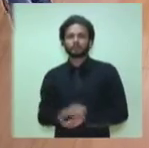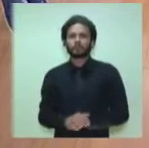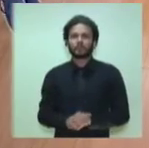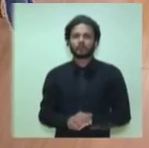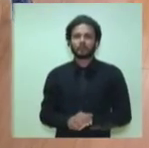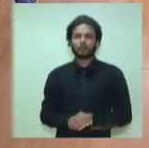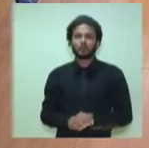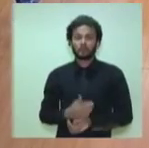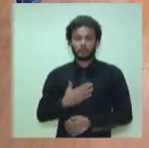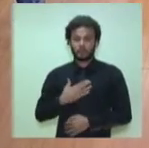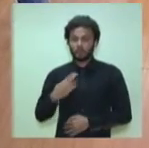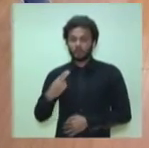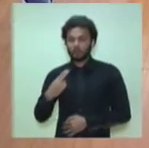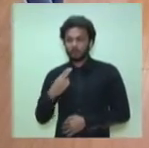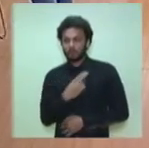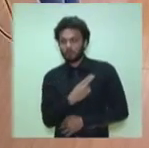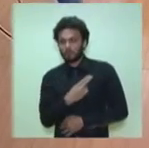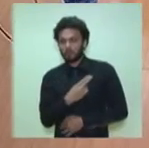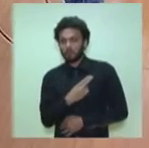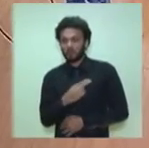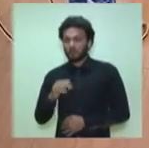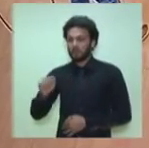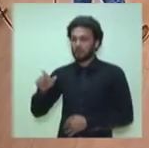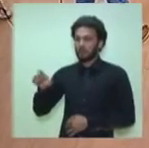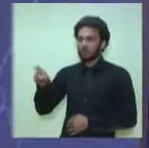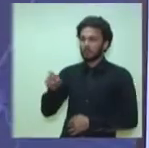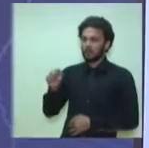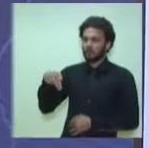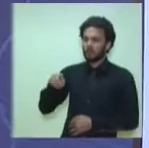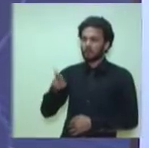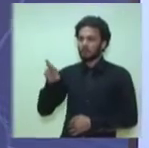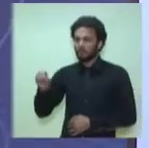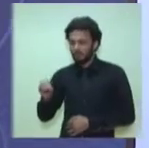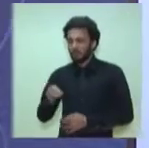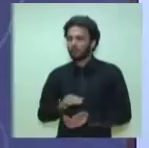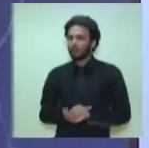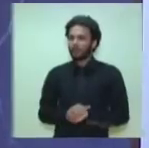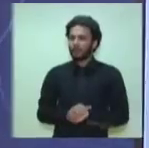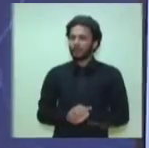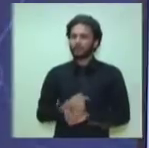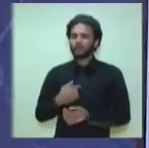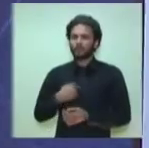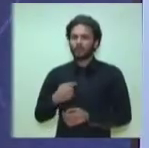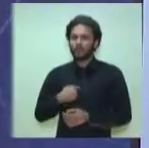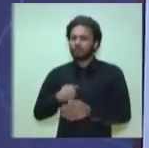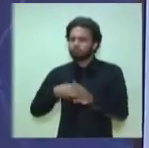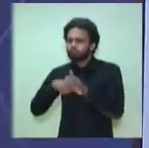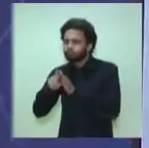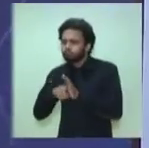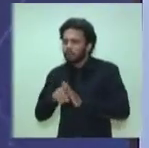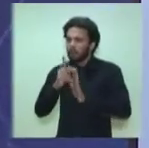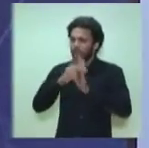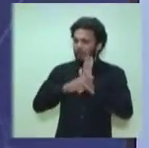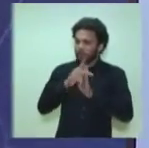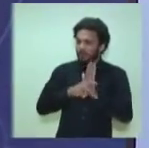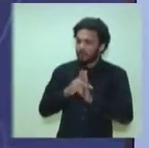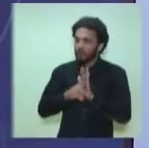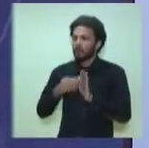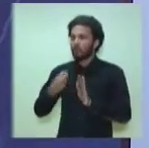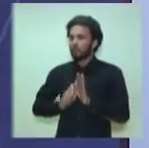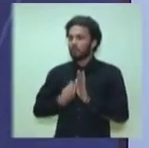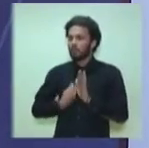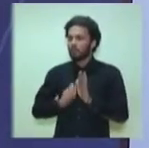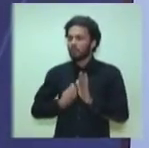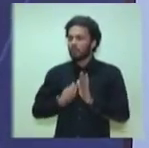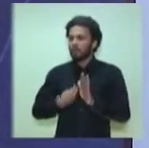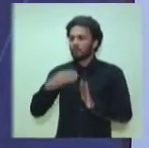Ou no microfone, por favor. Boa noite, candidato. Eu sou Alexandro, eu sou analista de planejamento e moro na Zona Norte